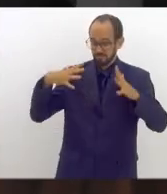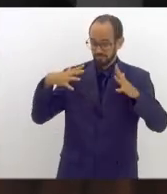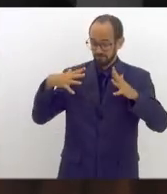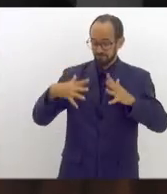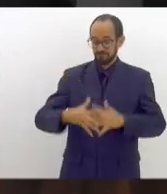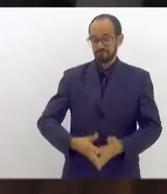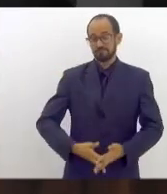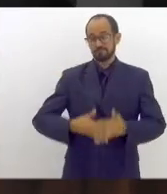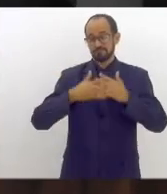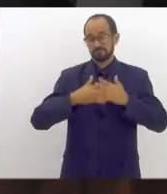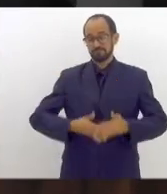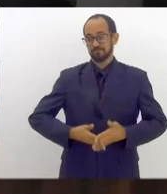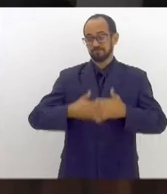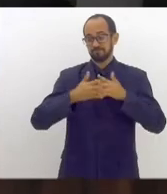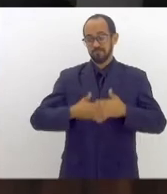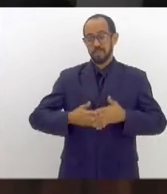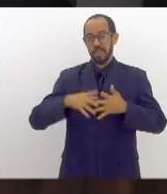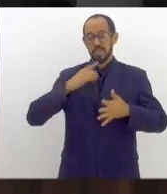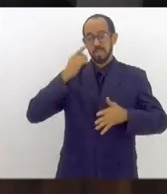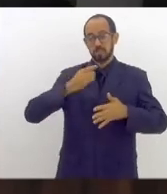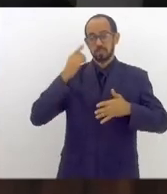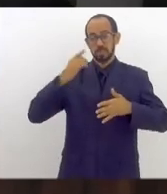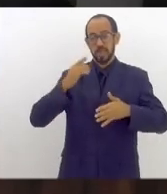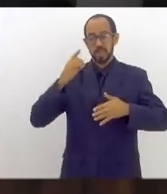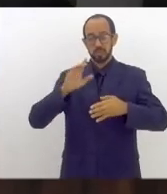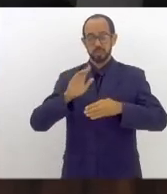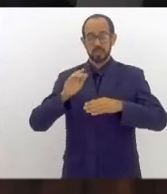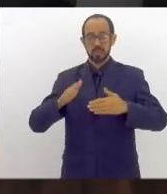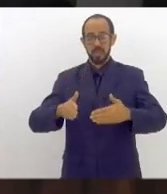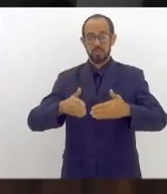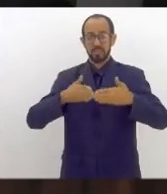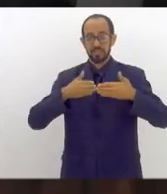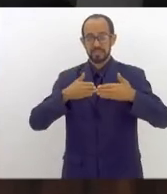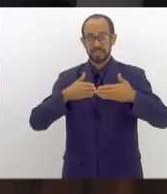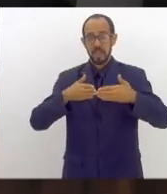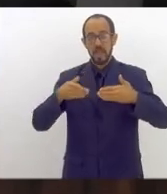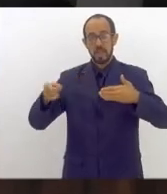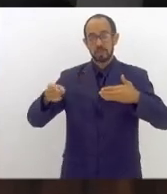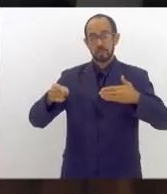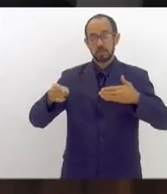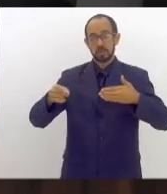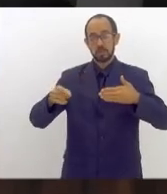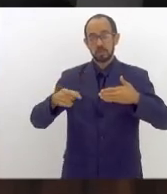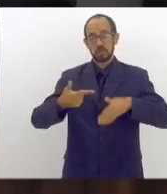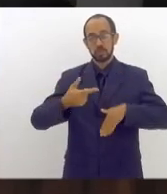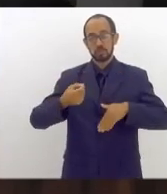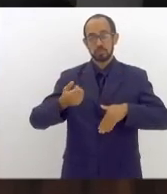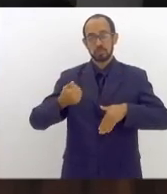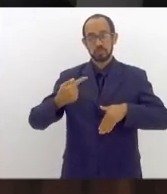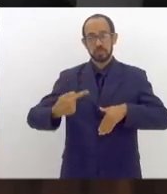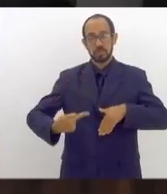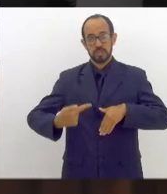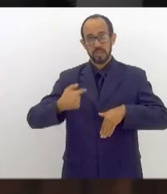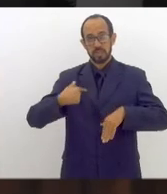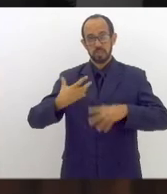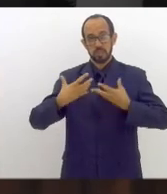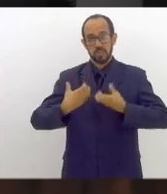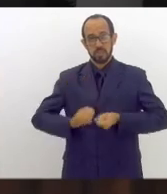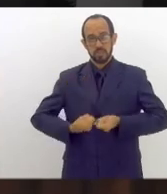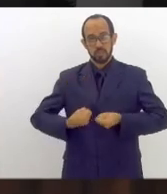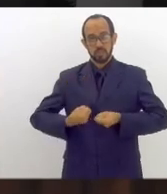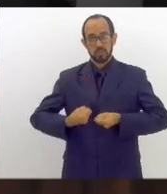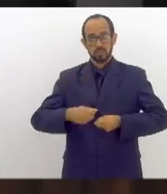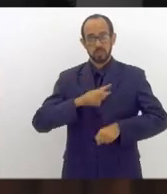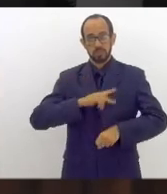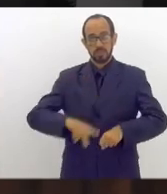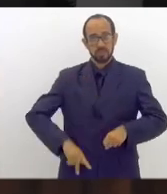com um deputados afastados e a gente assume ali naquele momento em 17 a presidência da Assembleia internamente